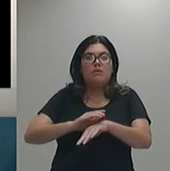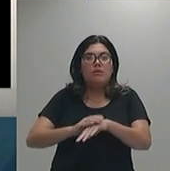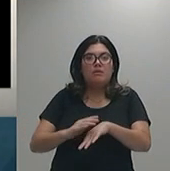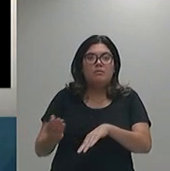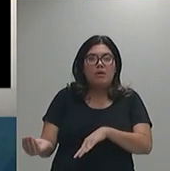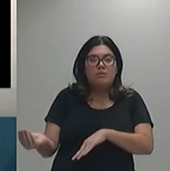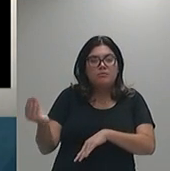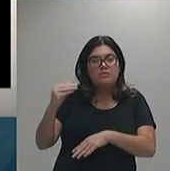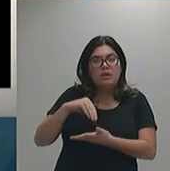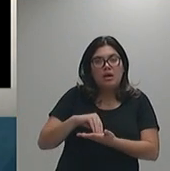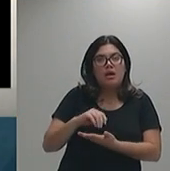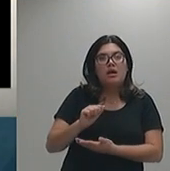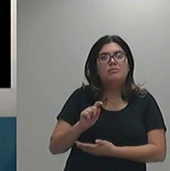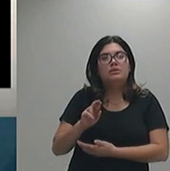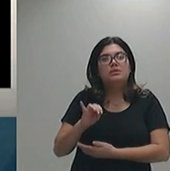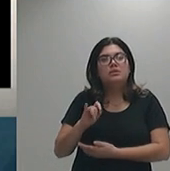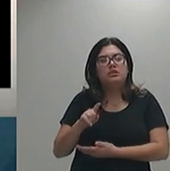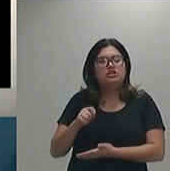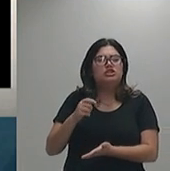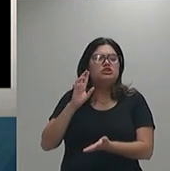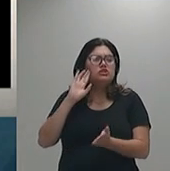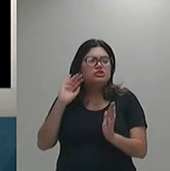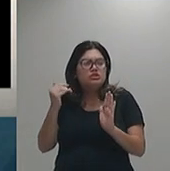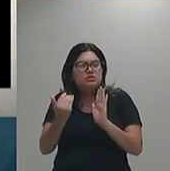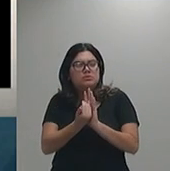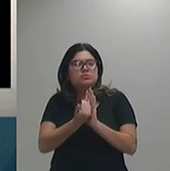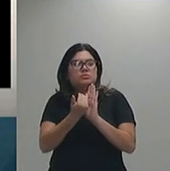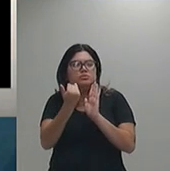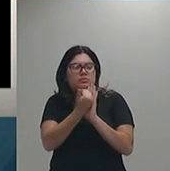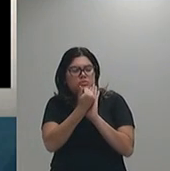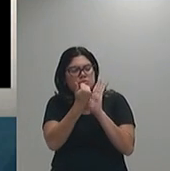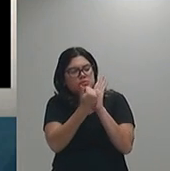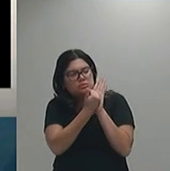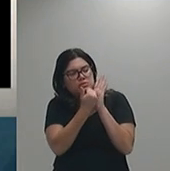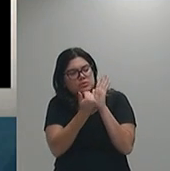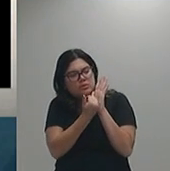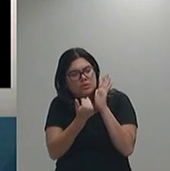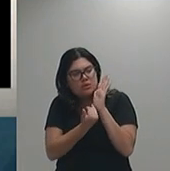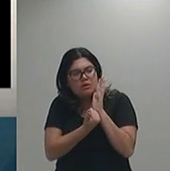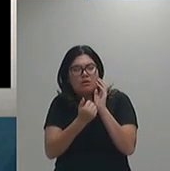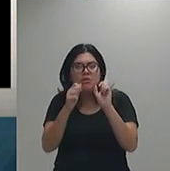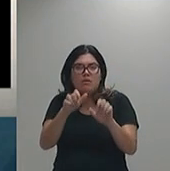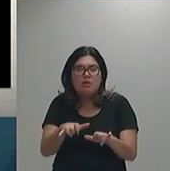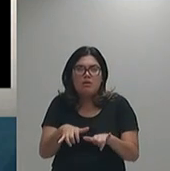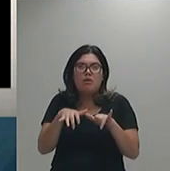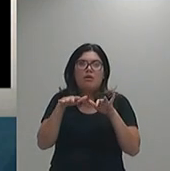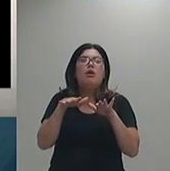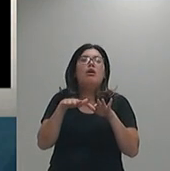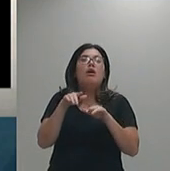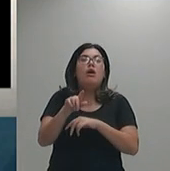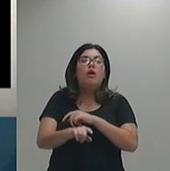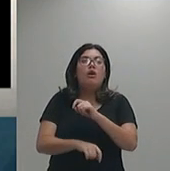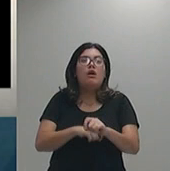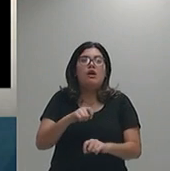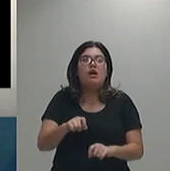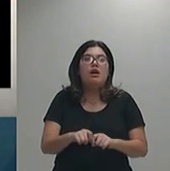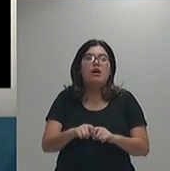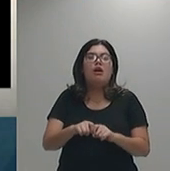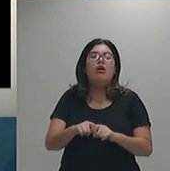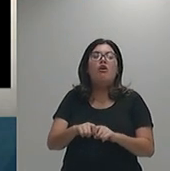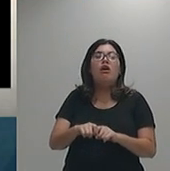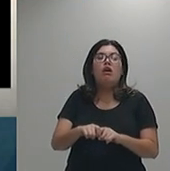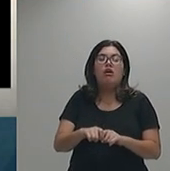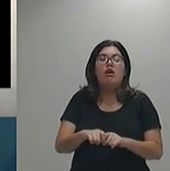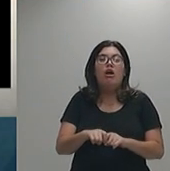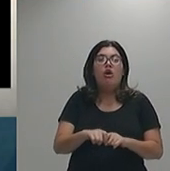seguindo rigorosamente aquilo que foi deliberado pela Assembleia que antecipe si só